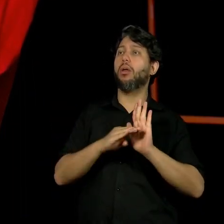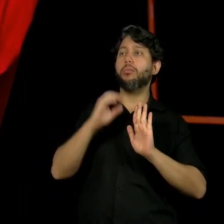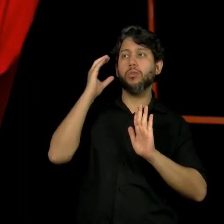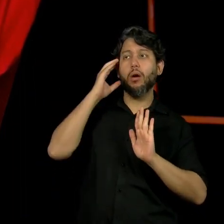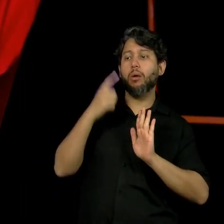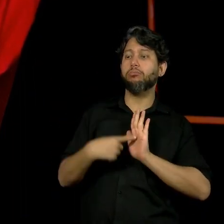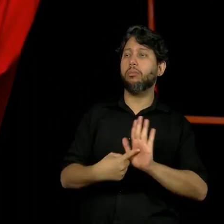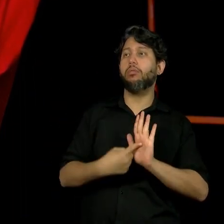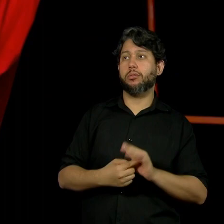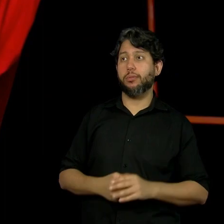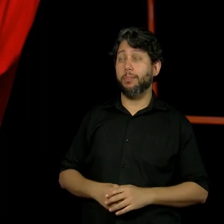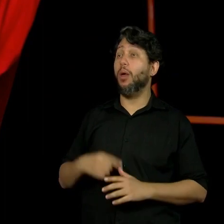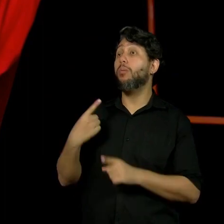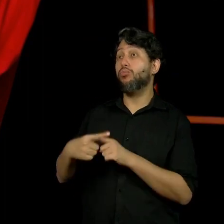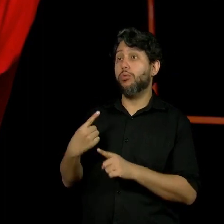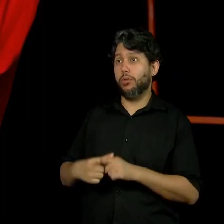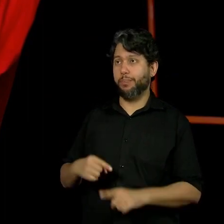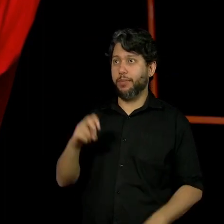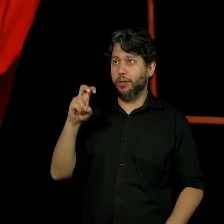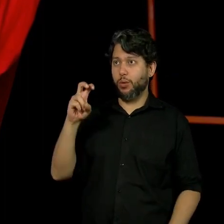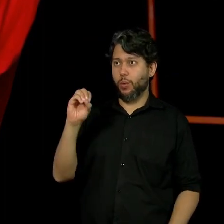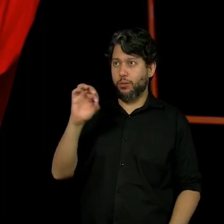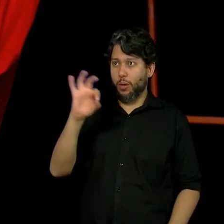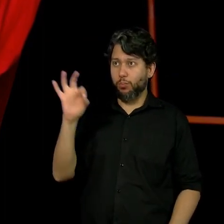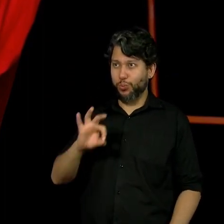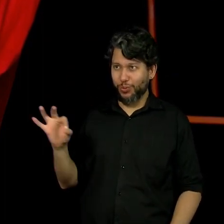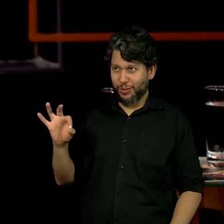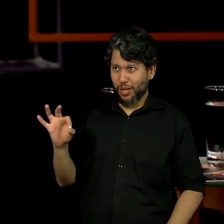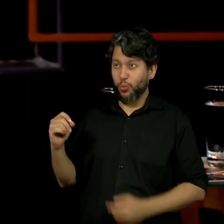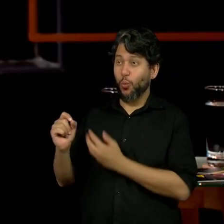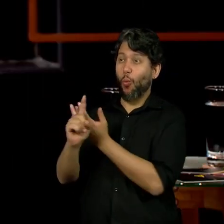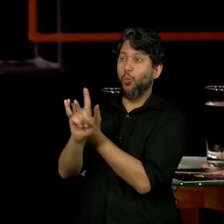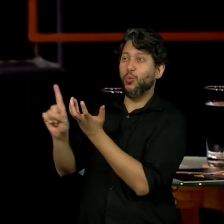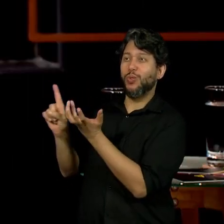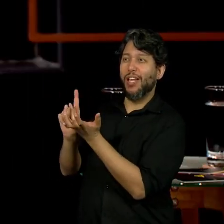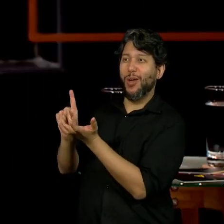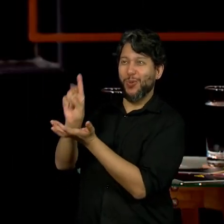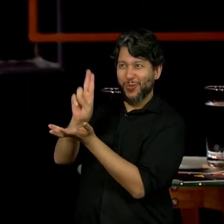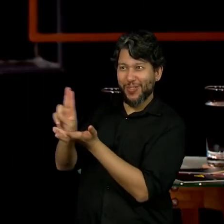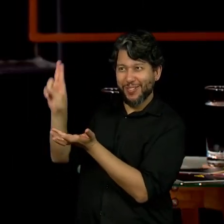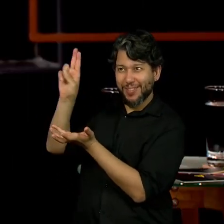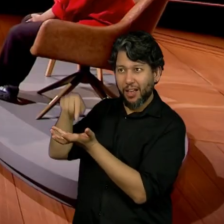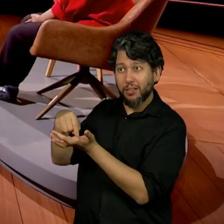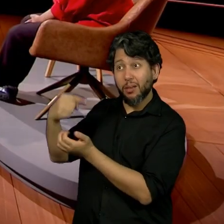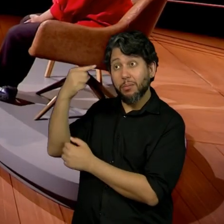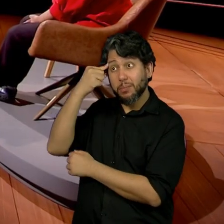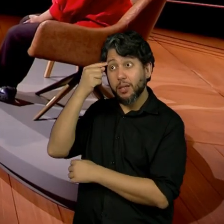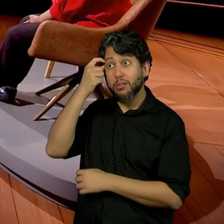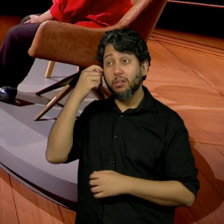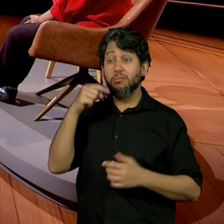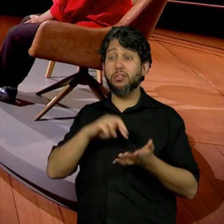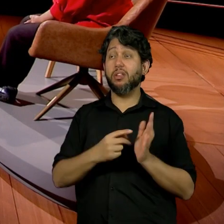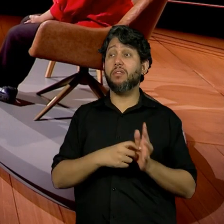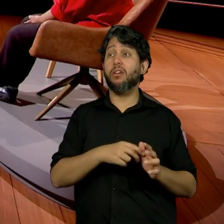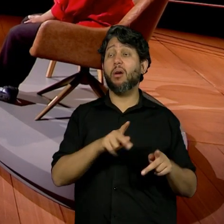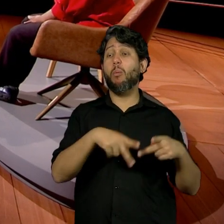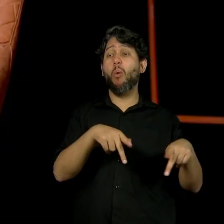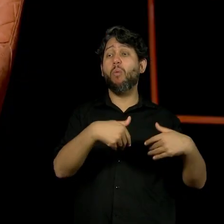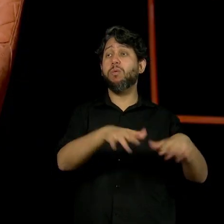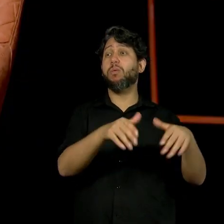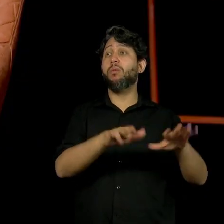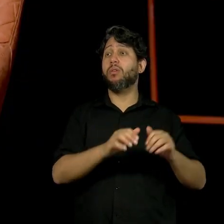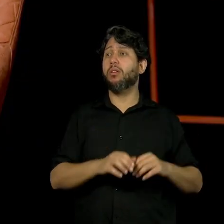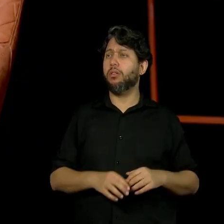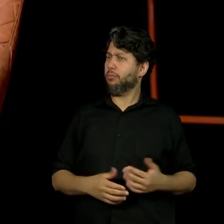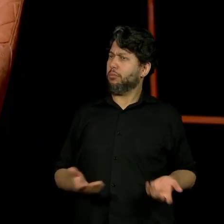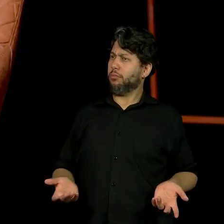quê? 50% do Conselho Universitário, achava que o programa era popularesco, que não estava